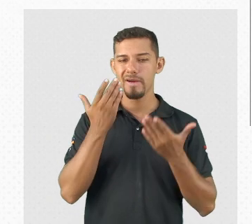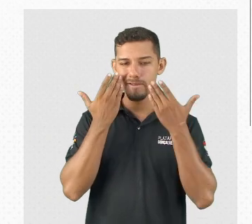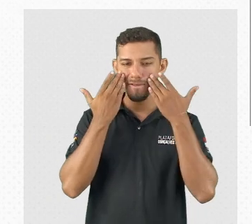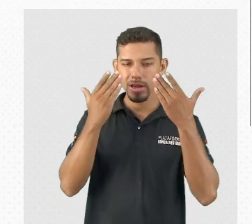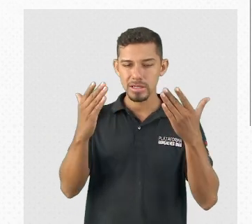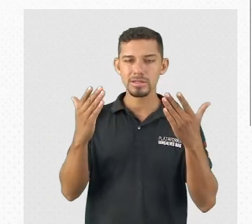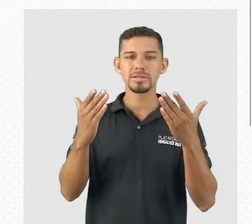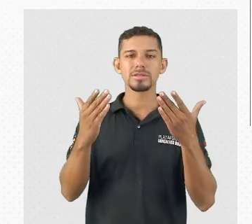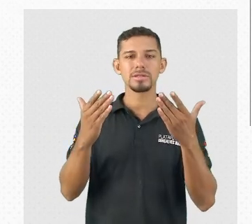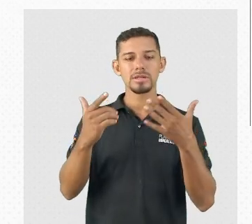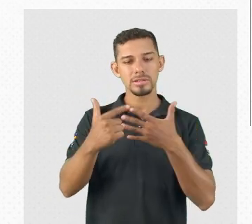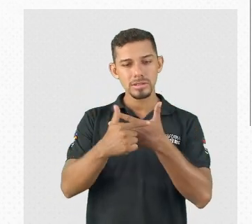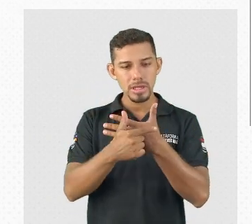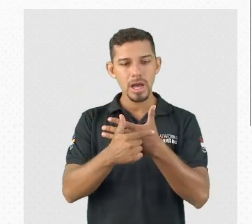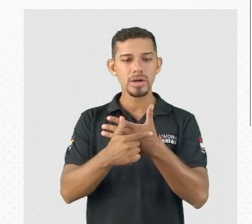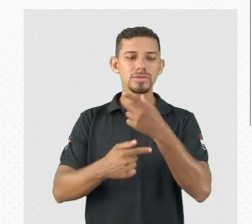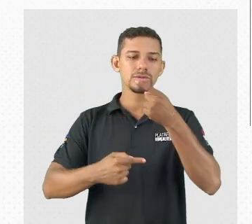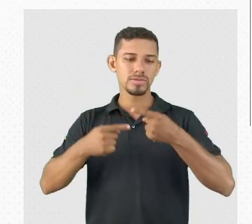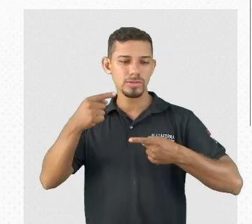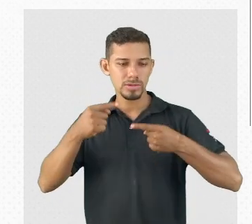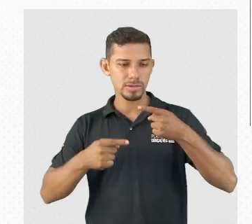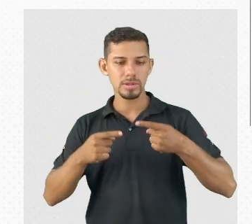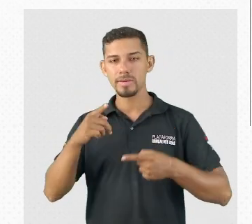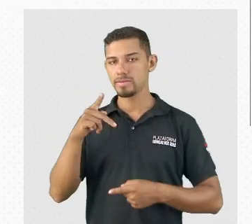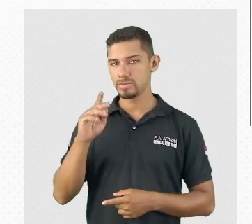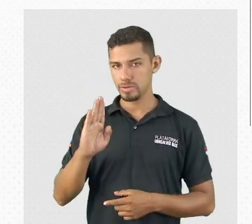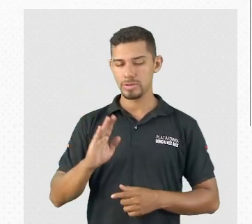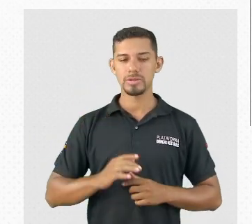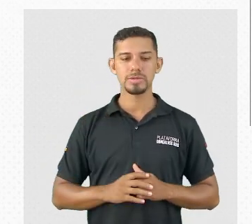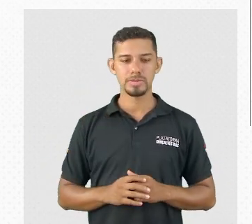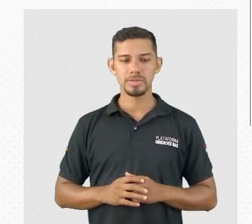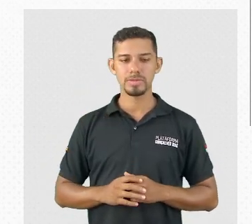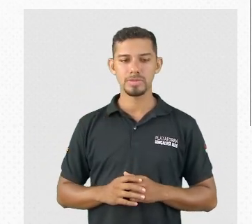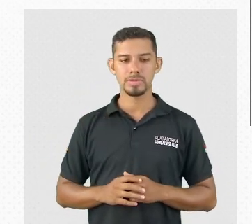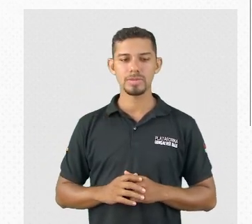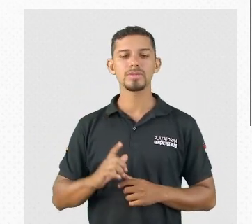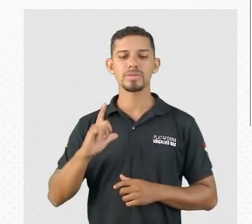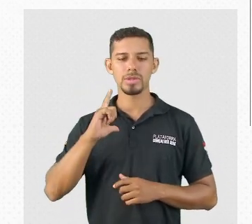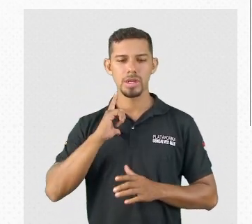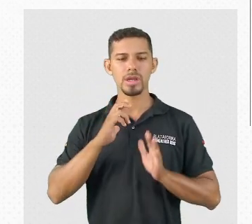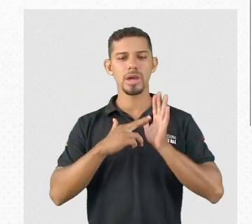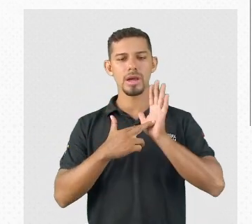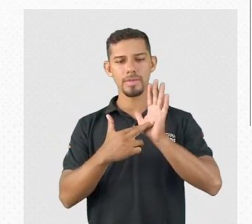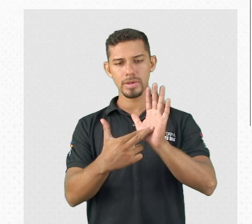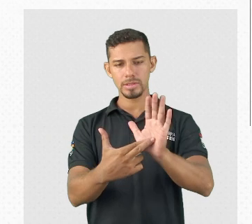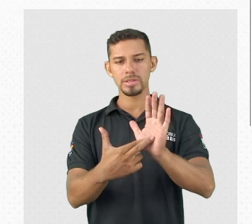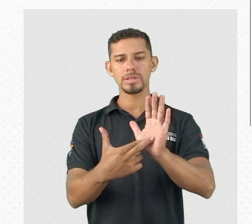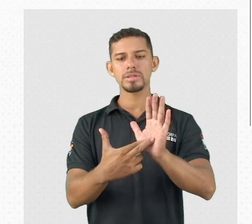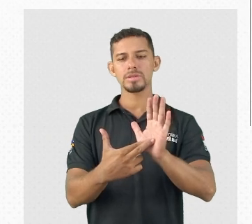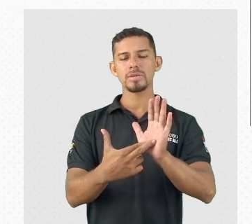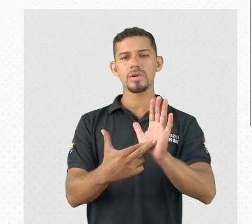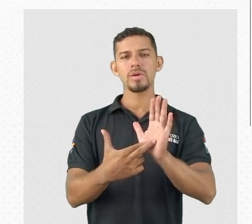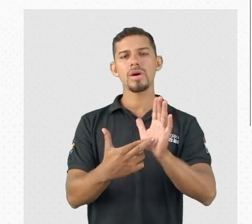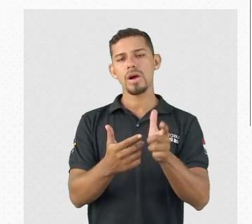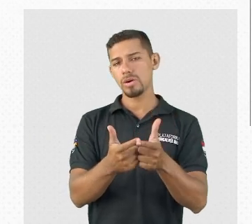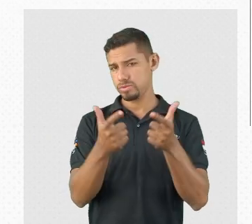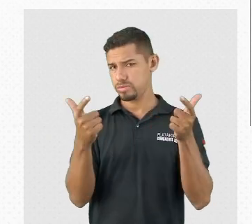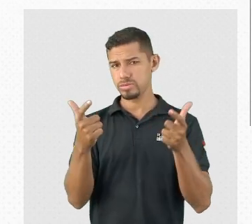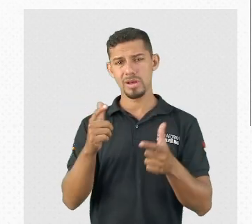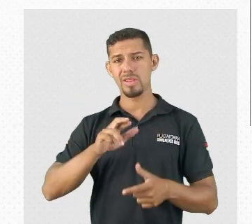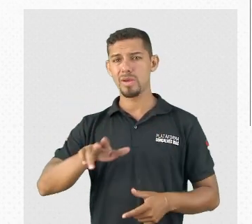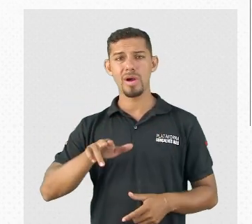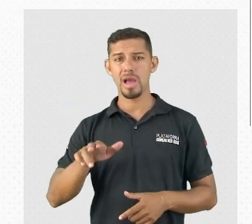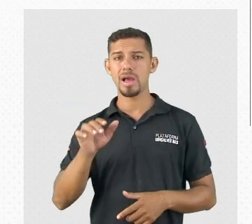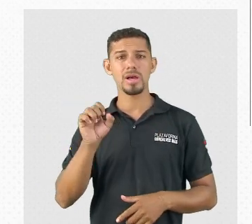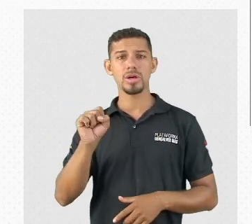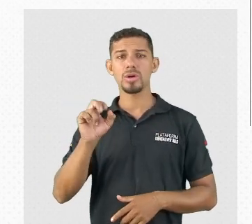desses cargos ou para disputar esses cargos públicos, né? Então, a gente tem aí a representatividade como algo que não é